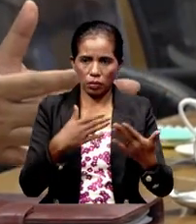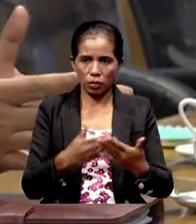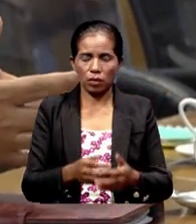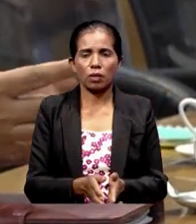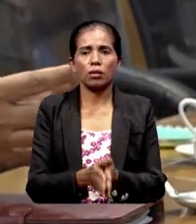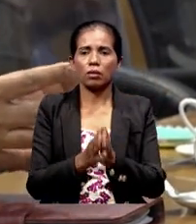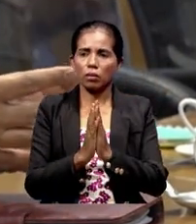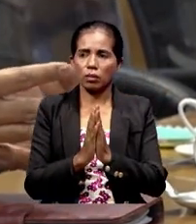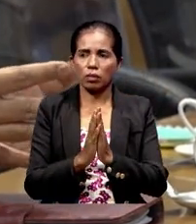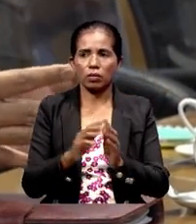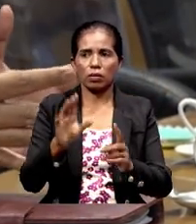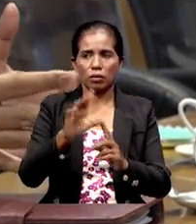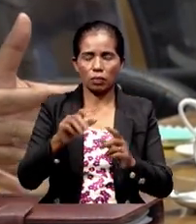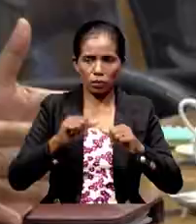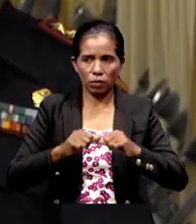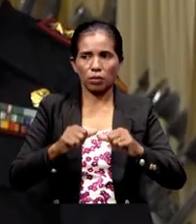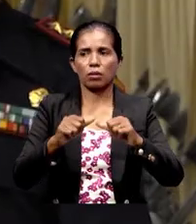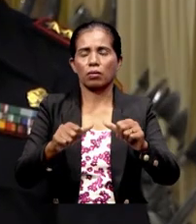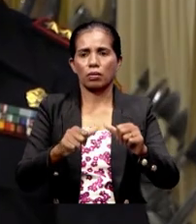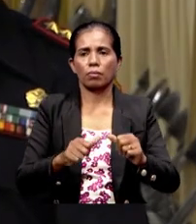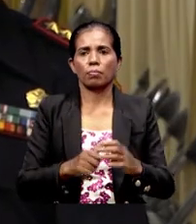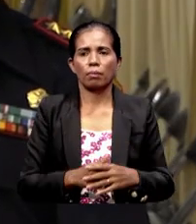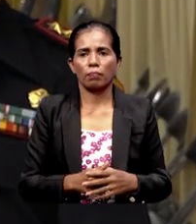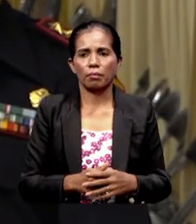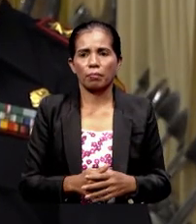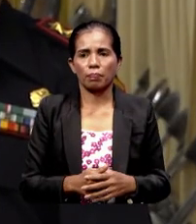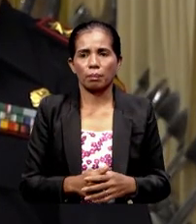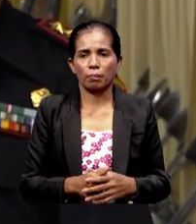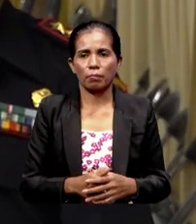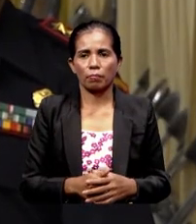ba comando a tu continua orienta a tu né